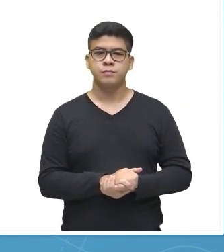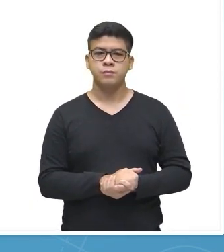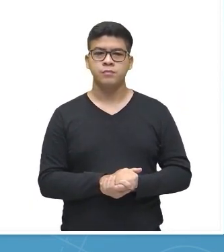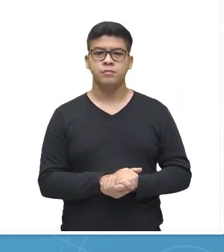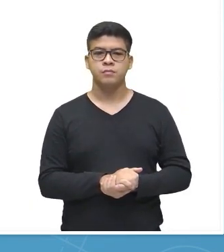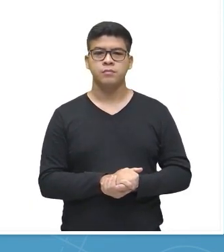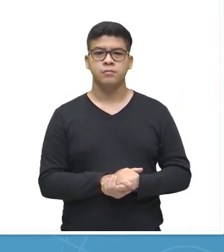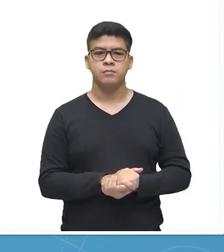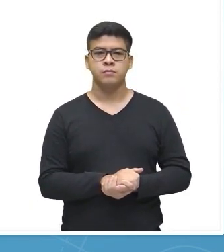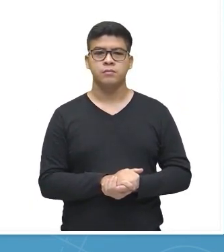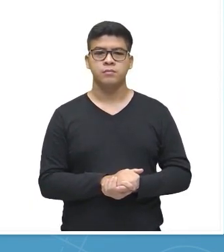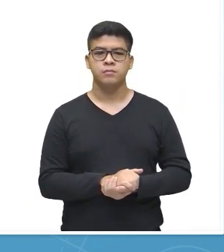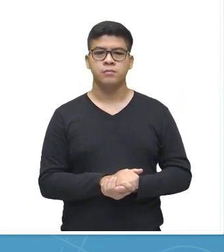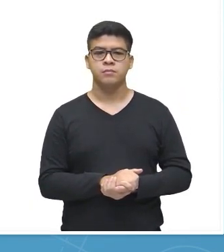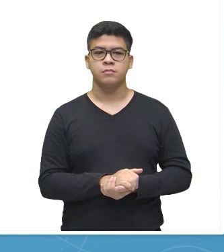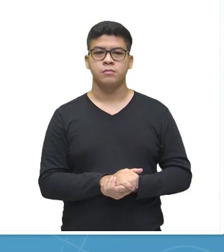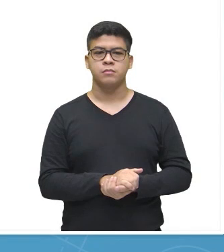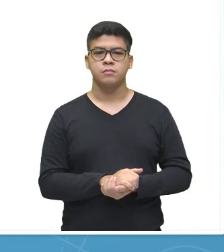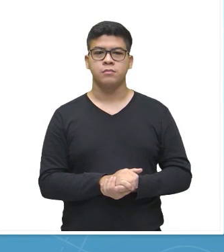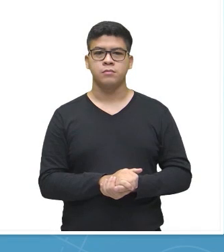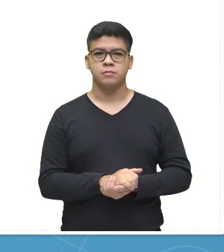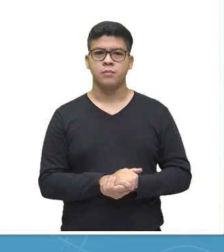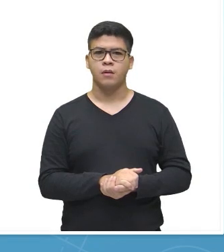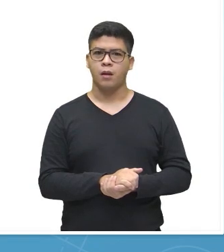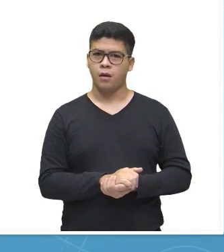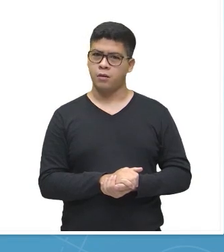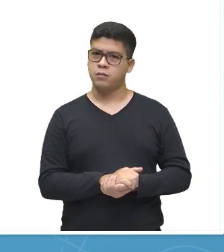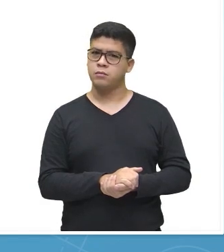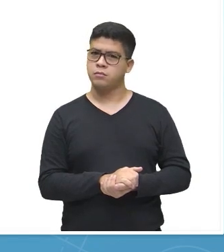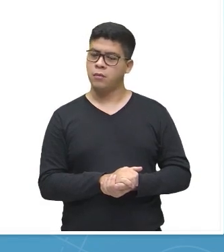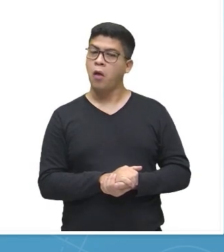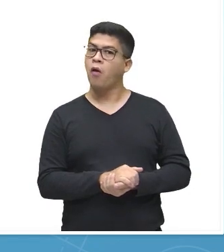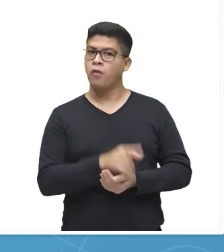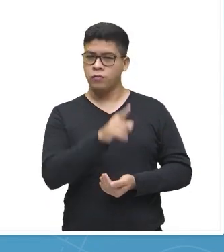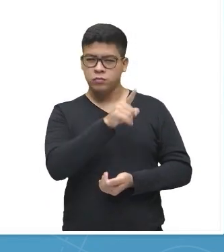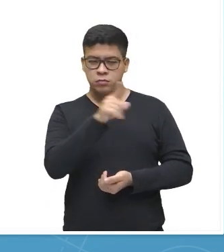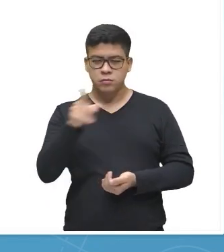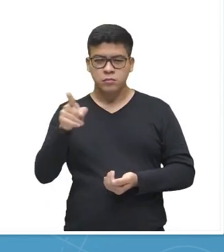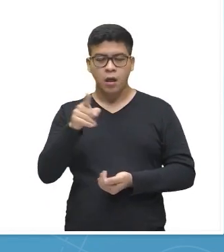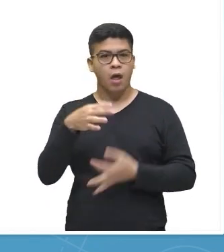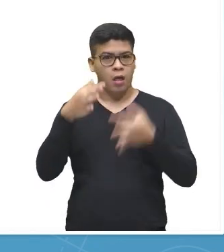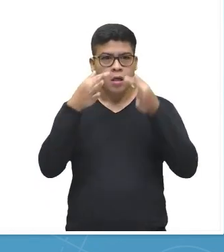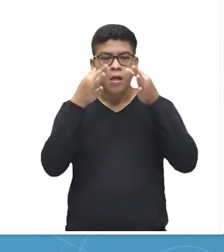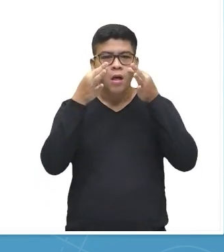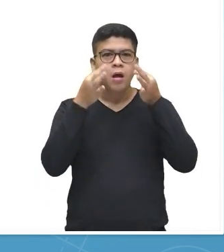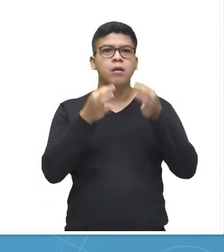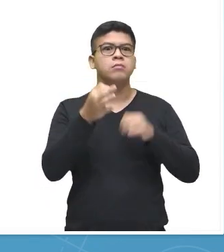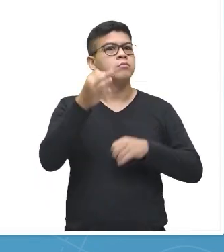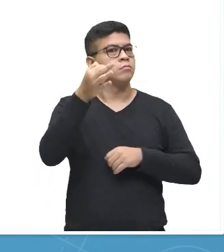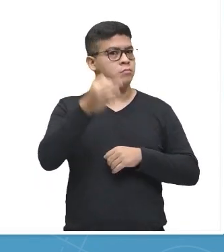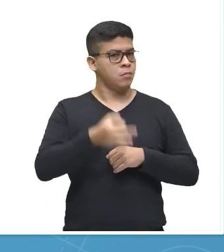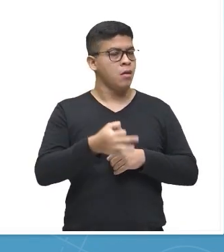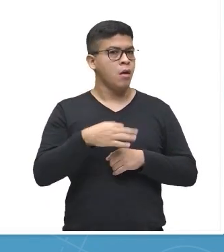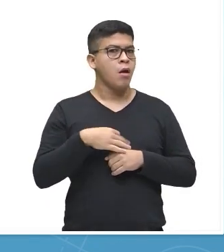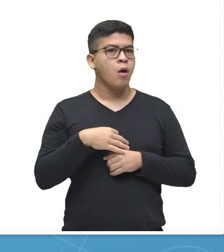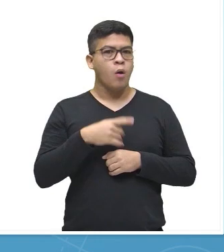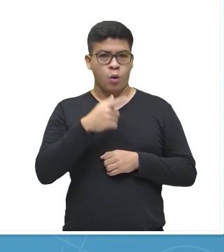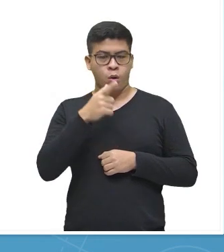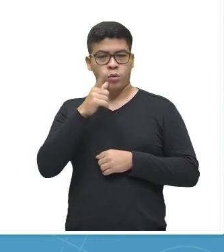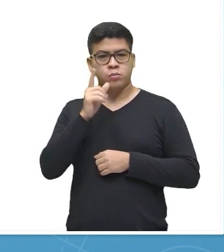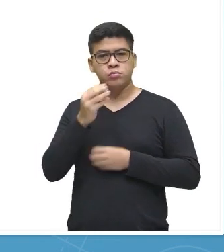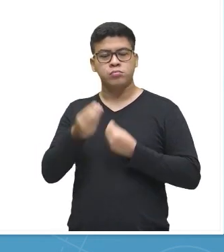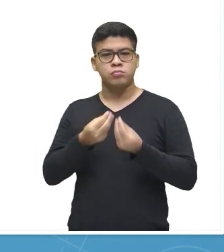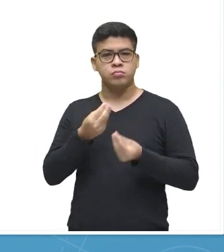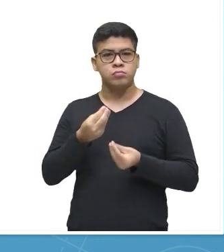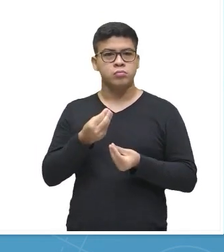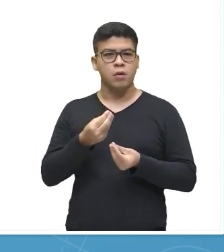A. Oh, beleza, vocês estão atentos. A Clara também disse que é a